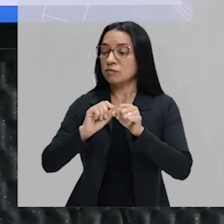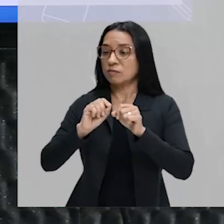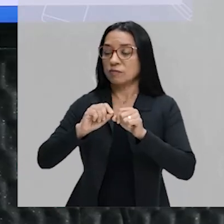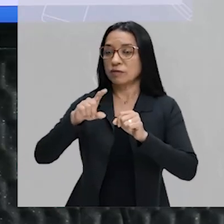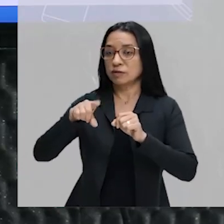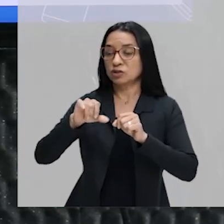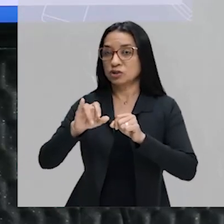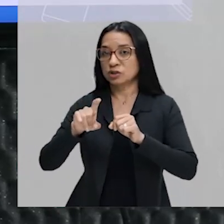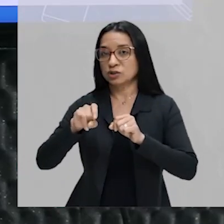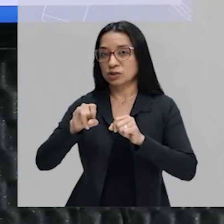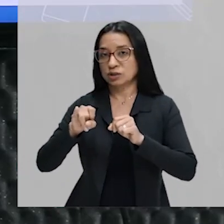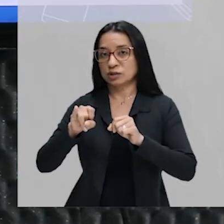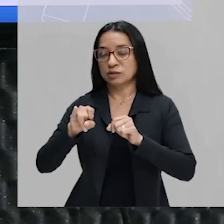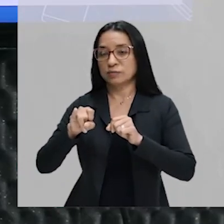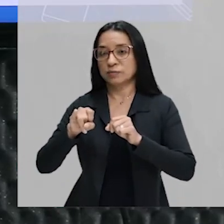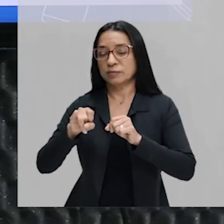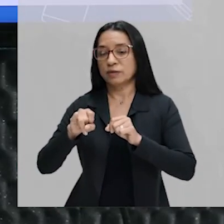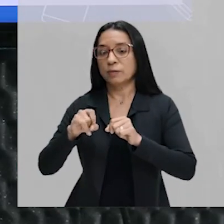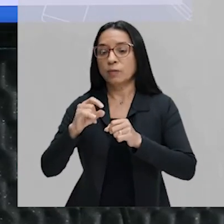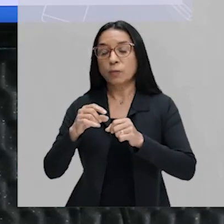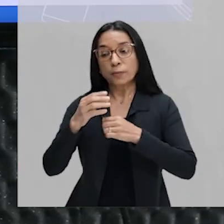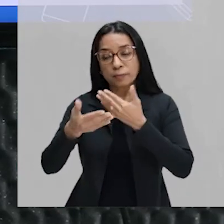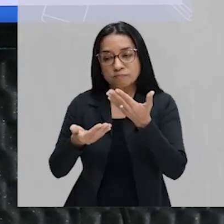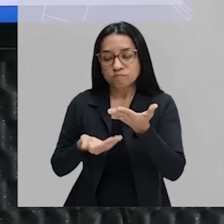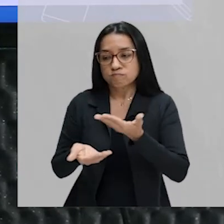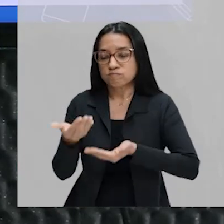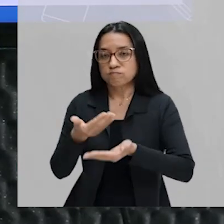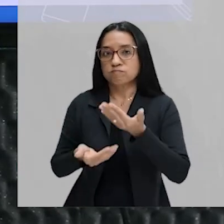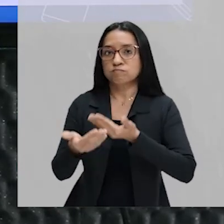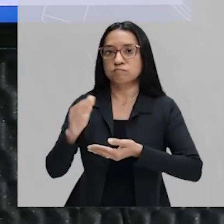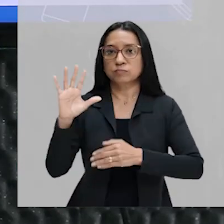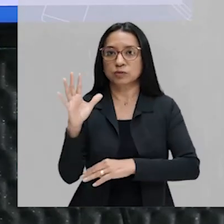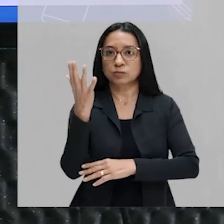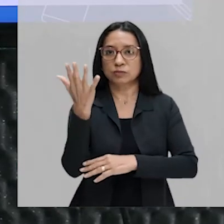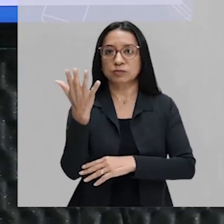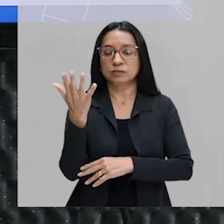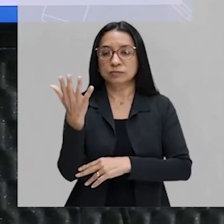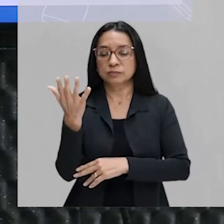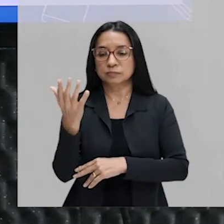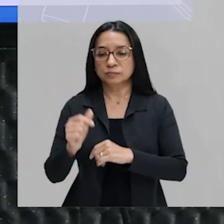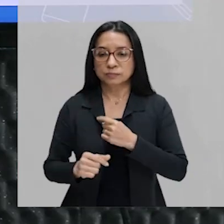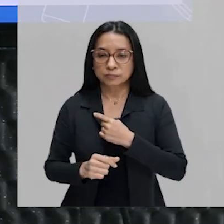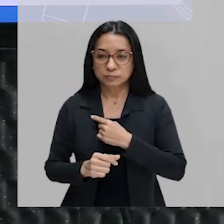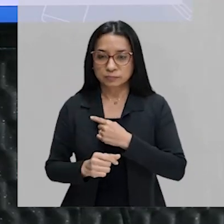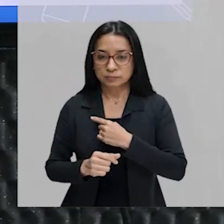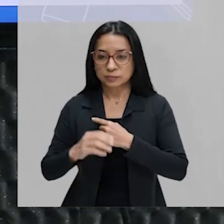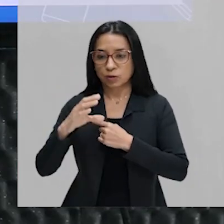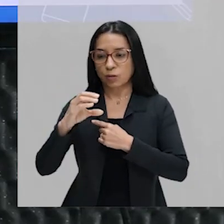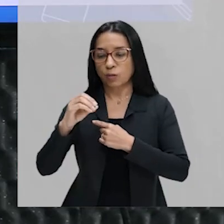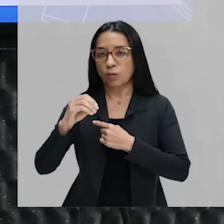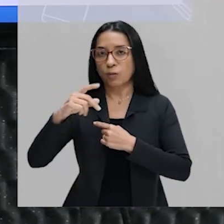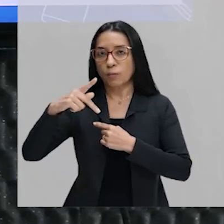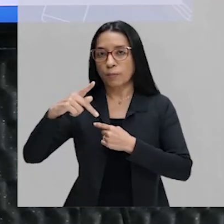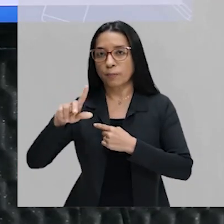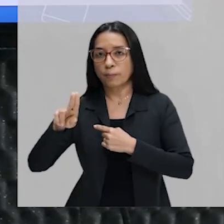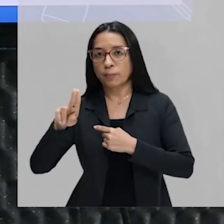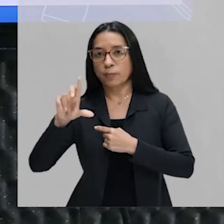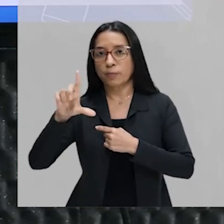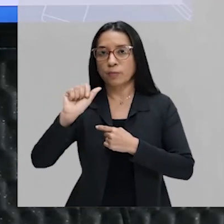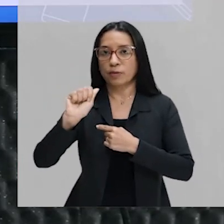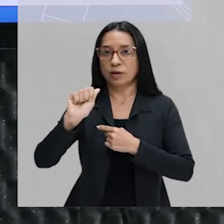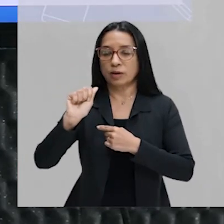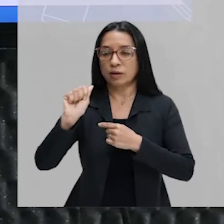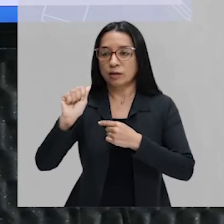cloaca. E é por meio da cloaca que vai acontecer a cópula, né? Que é justamente